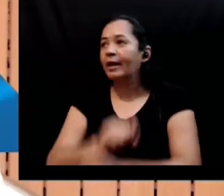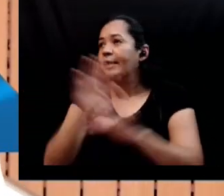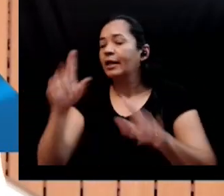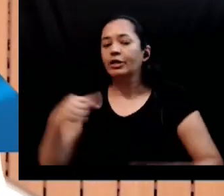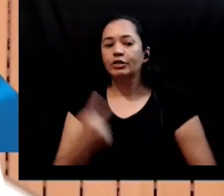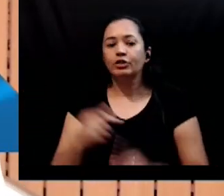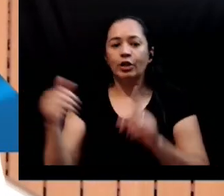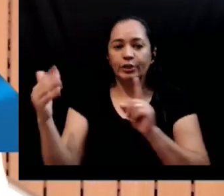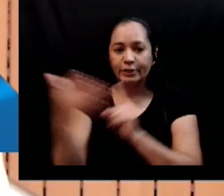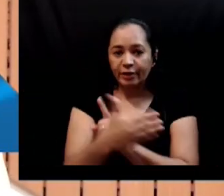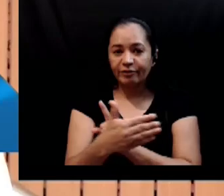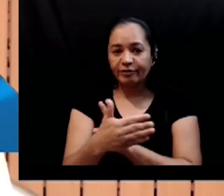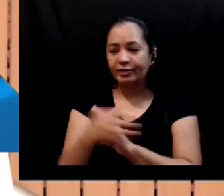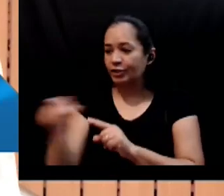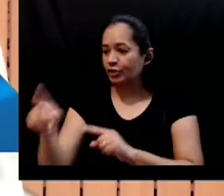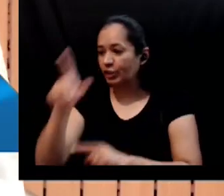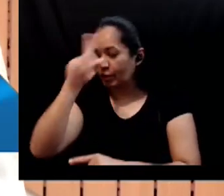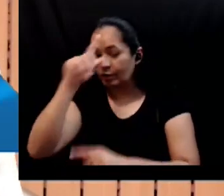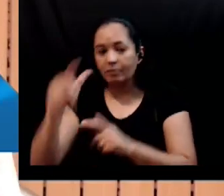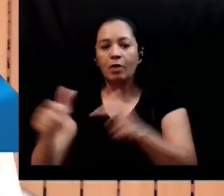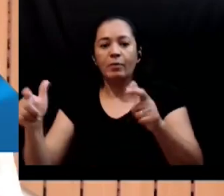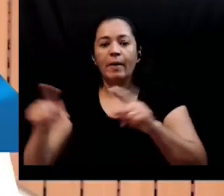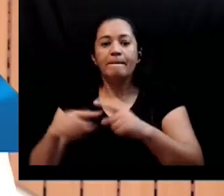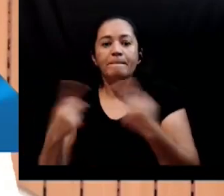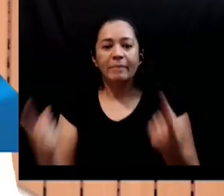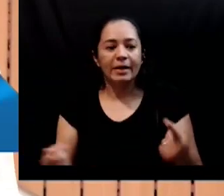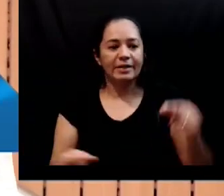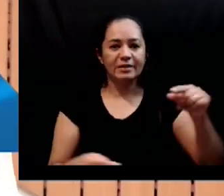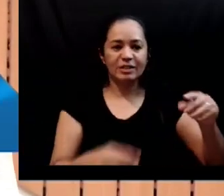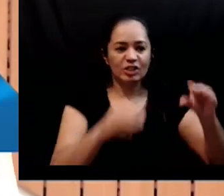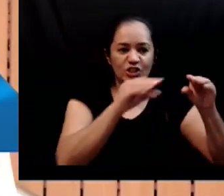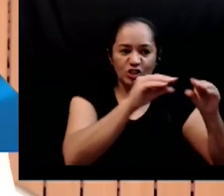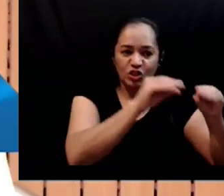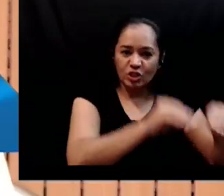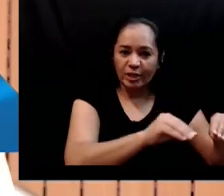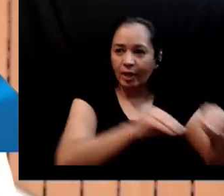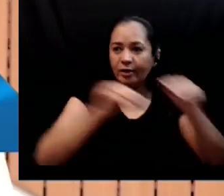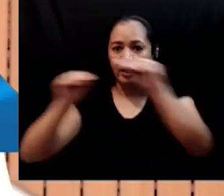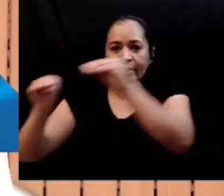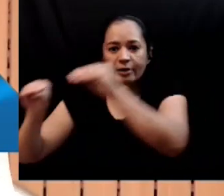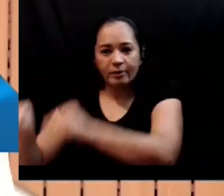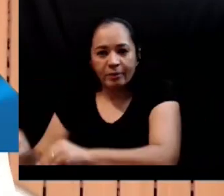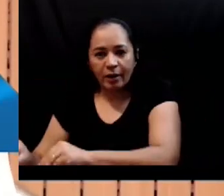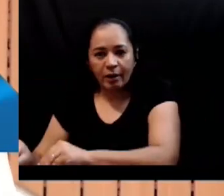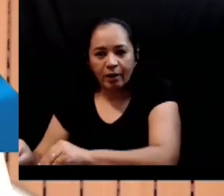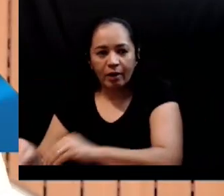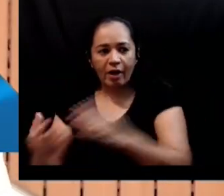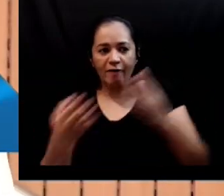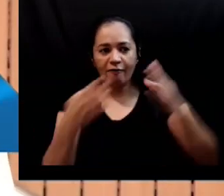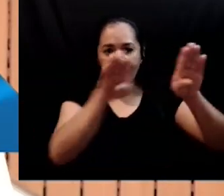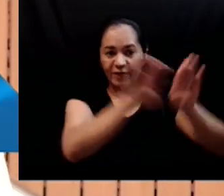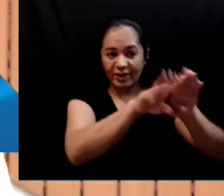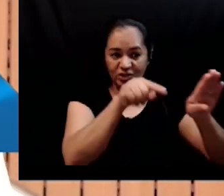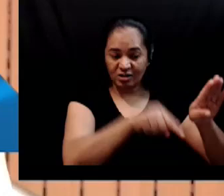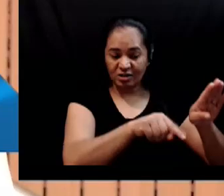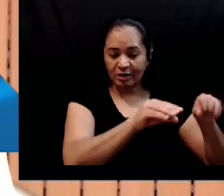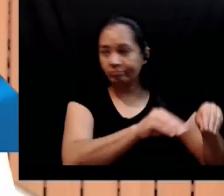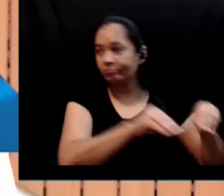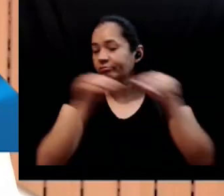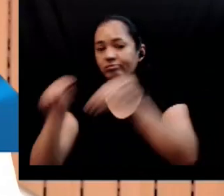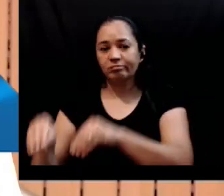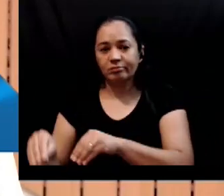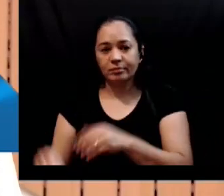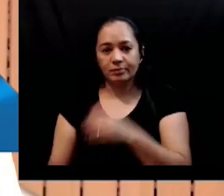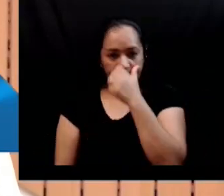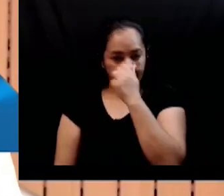no Hospital Mário Gatinho, mas não se pode fechar um atendimento numa área, numa UPA, que atende mais de 150, 200 mil